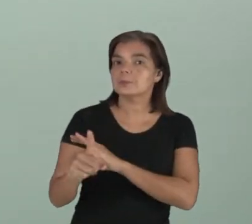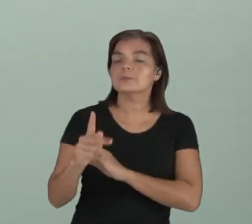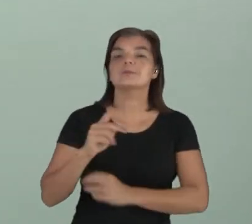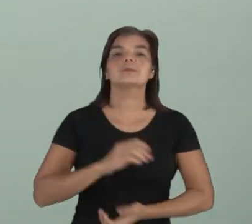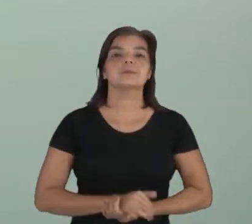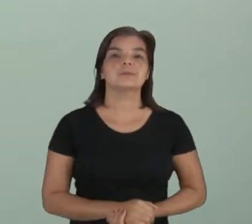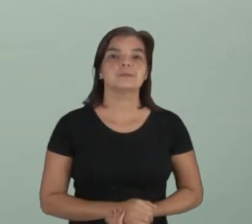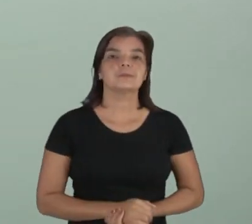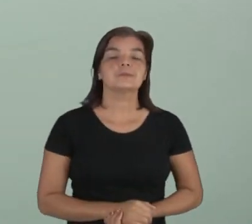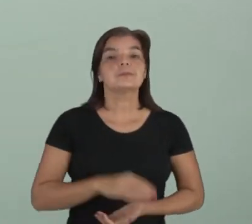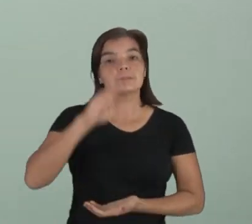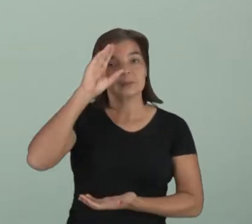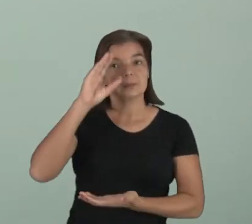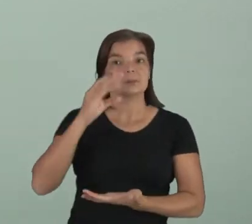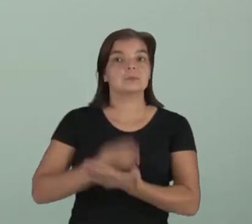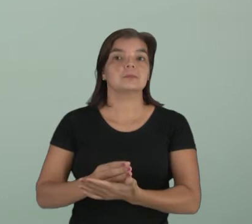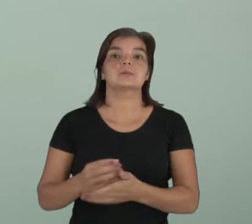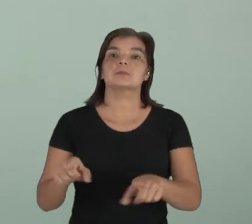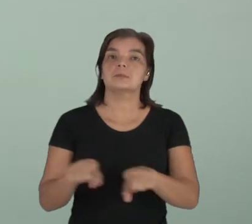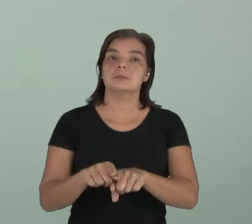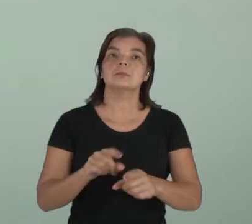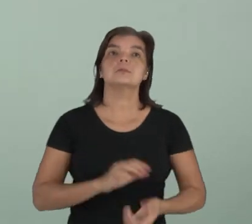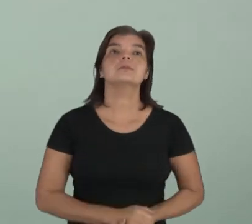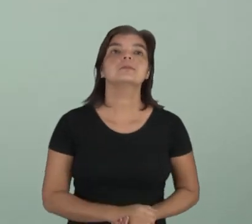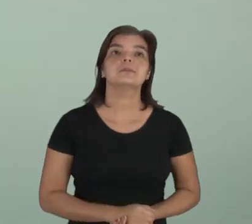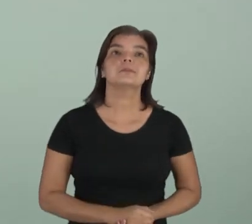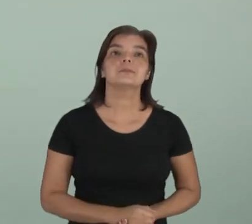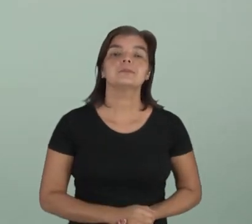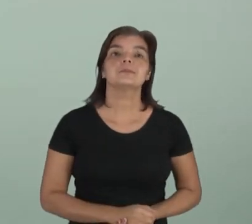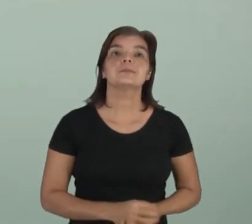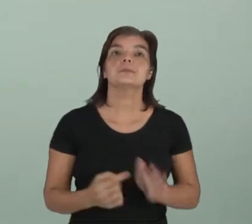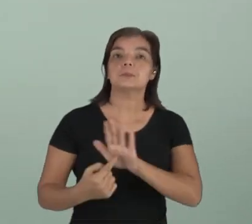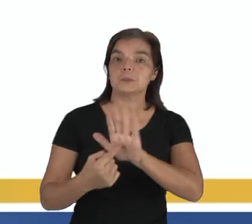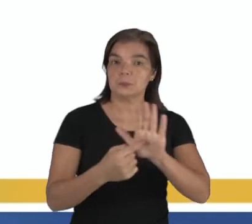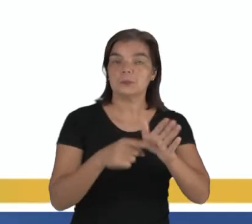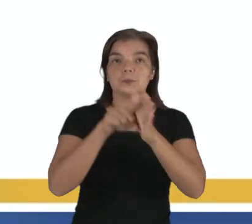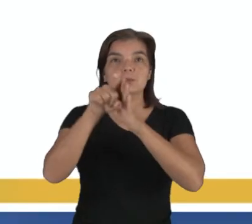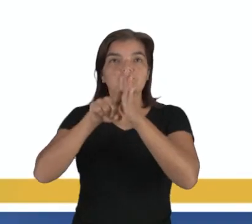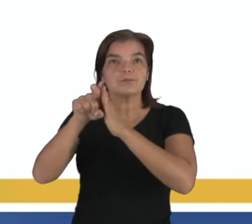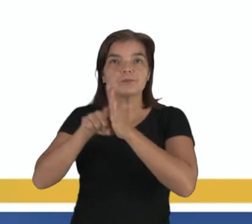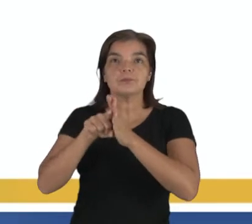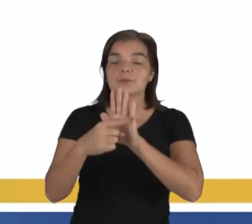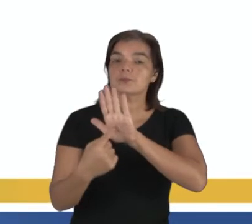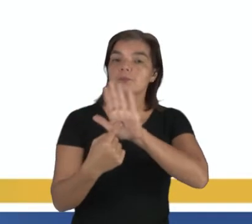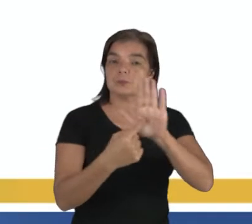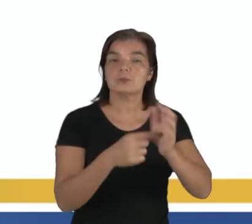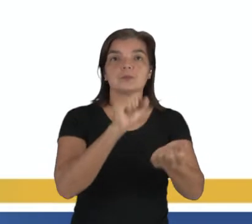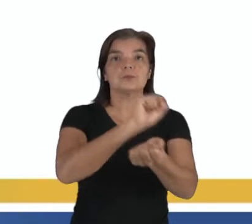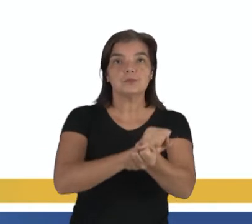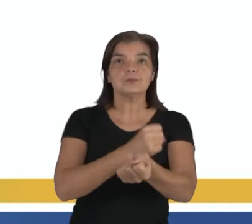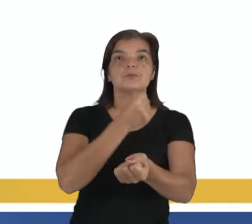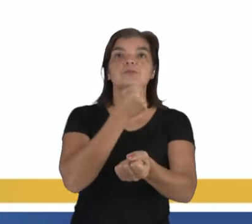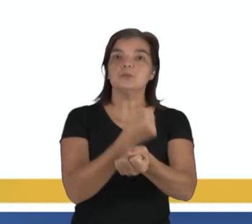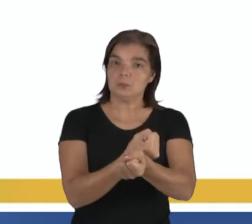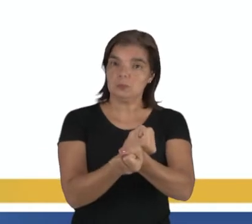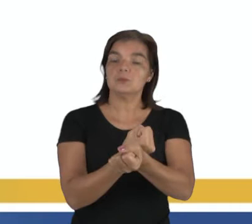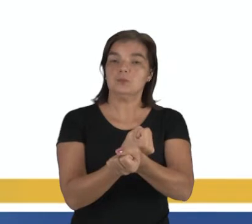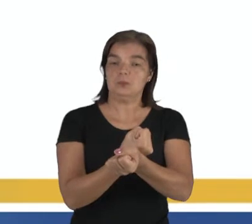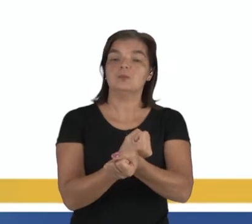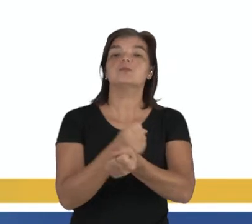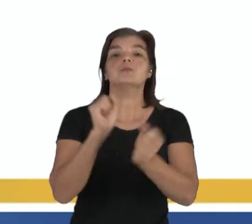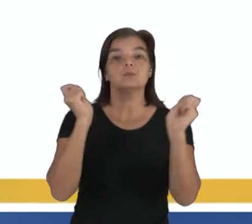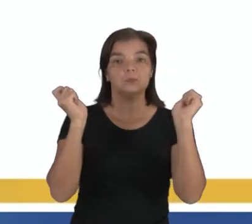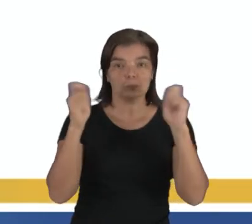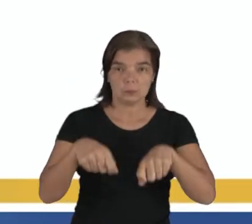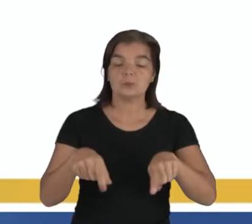posicionamento dele, da tese dele. Vamos lá. Evidências científicas mostram que lockdown funciona